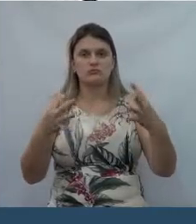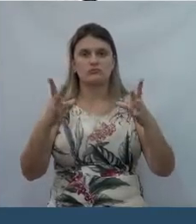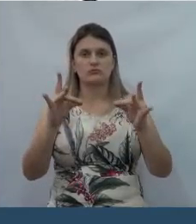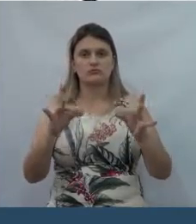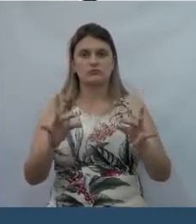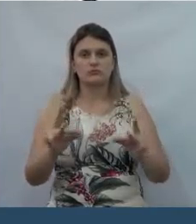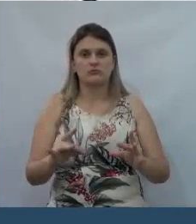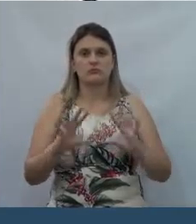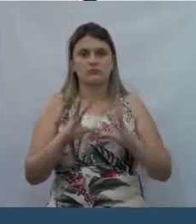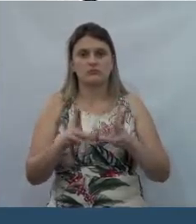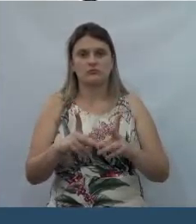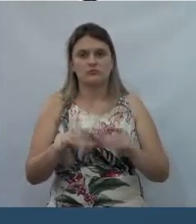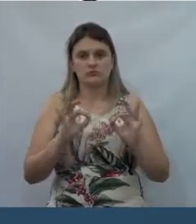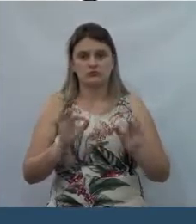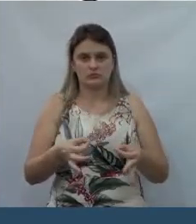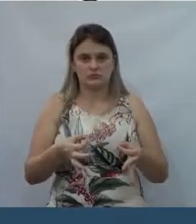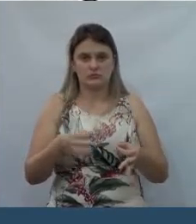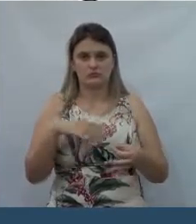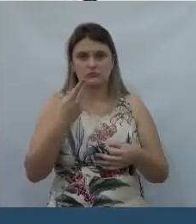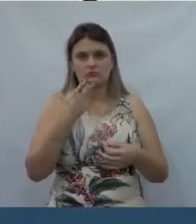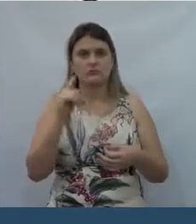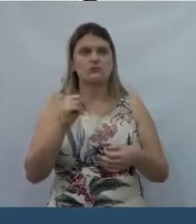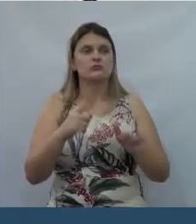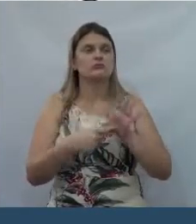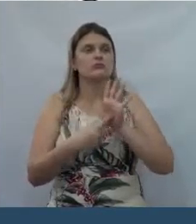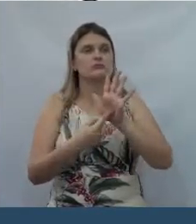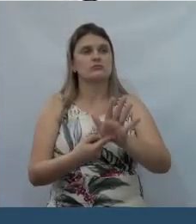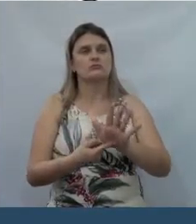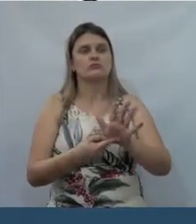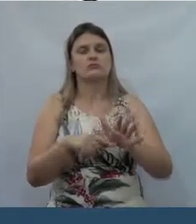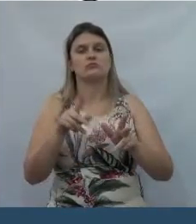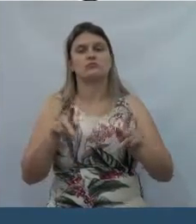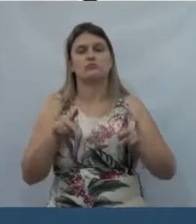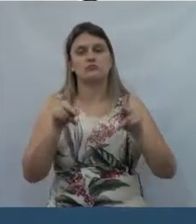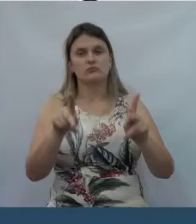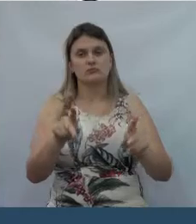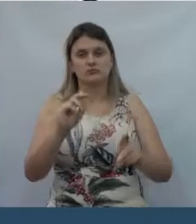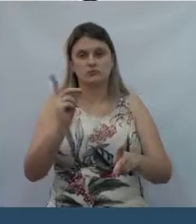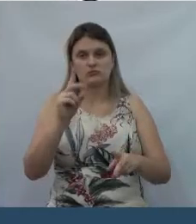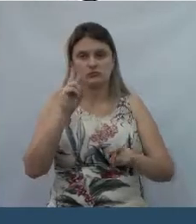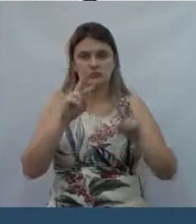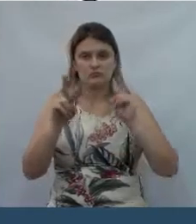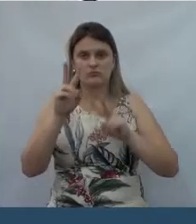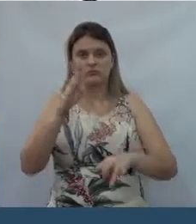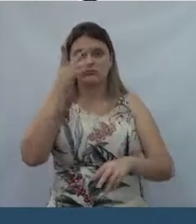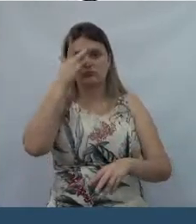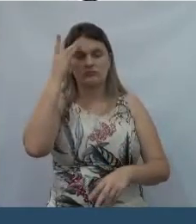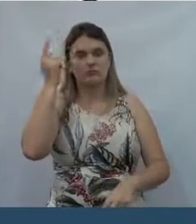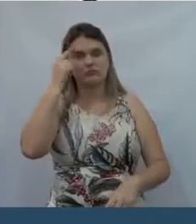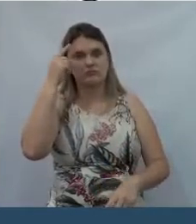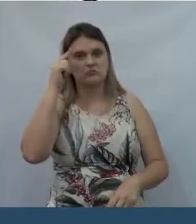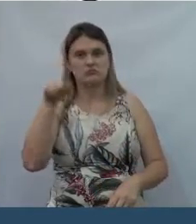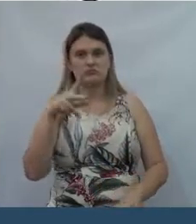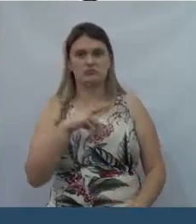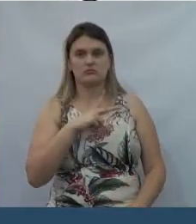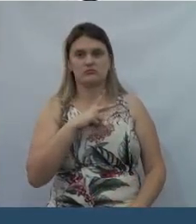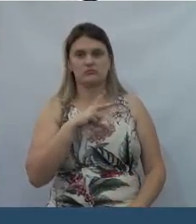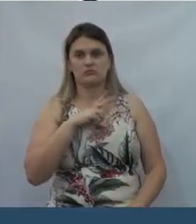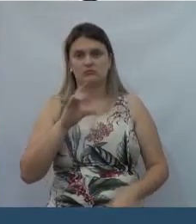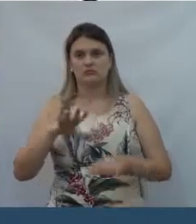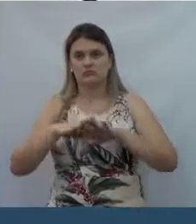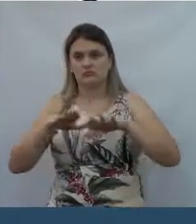tudo mais. Isso não aparece muitas vezes para a população. Então se pensa que o trabalho fica restrito aqui ao